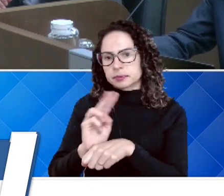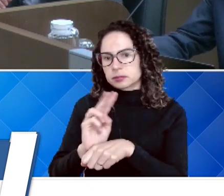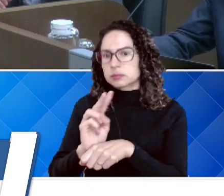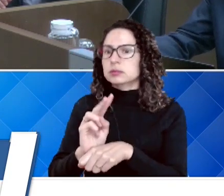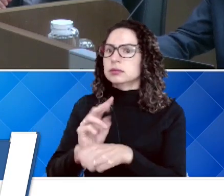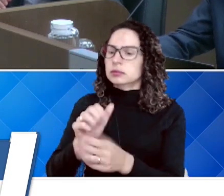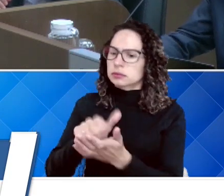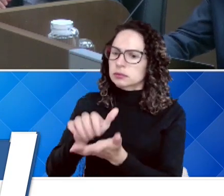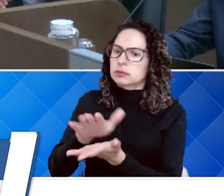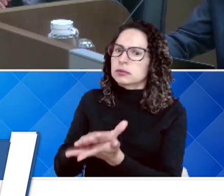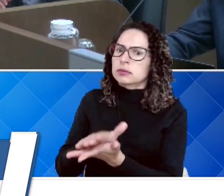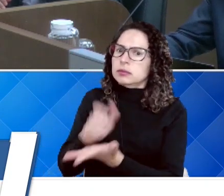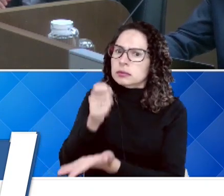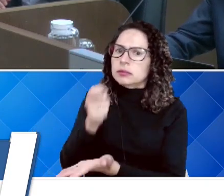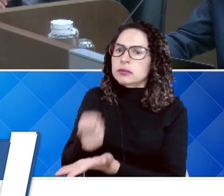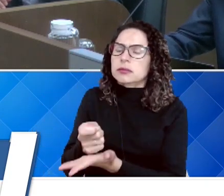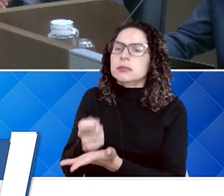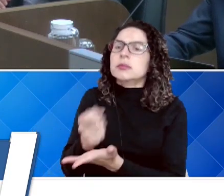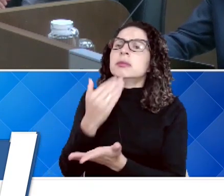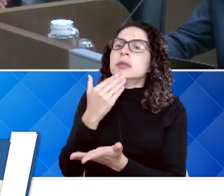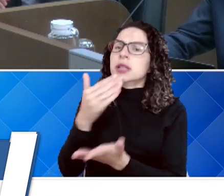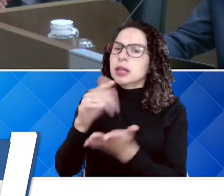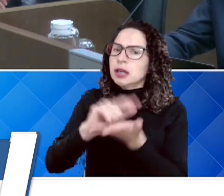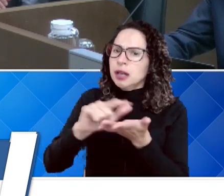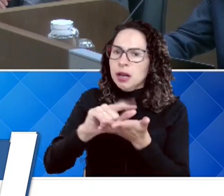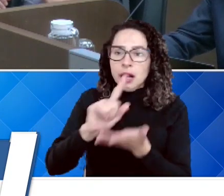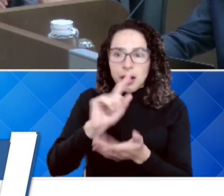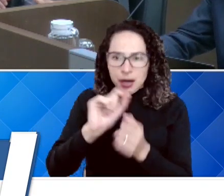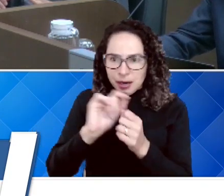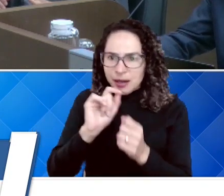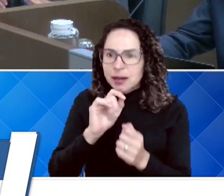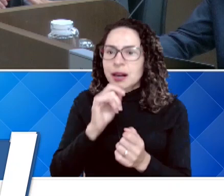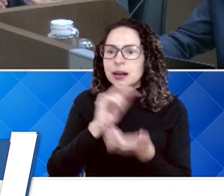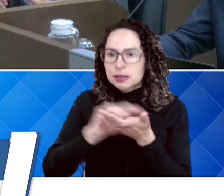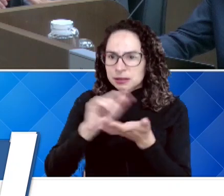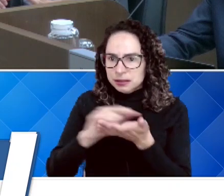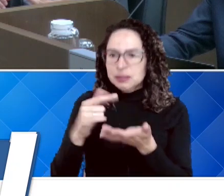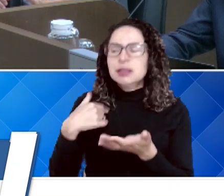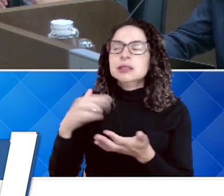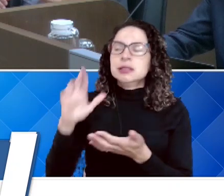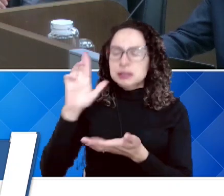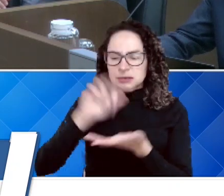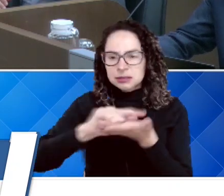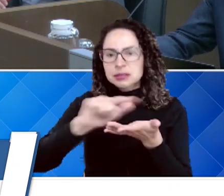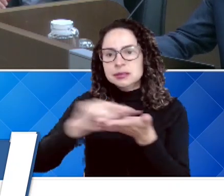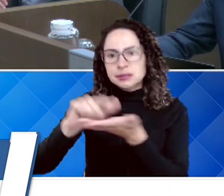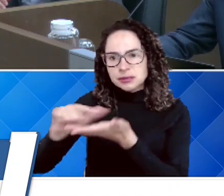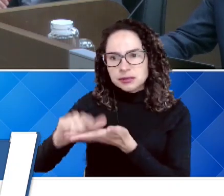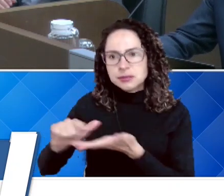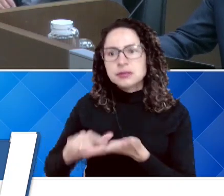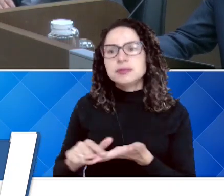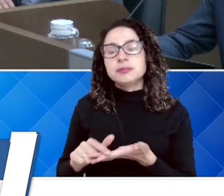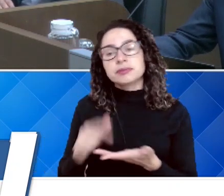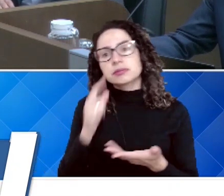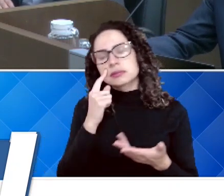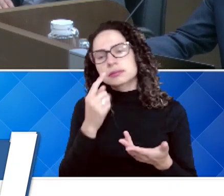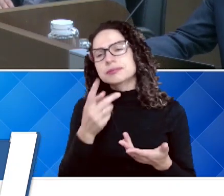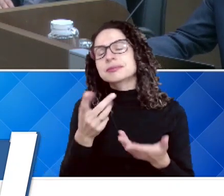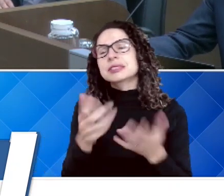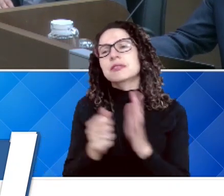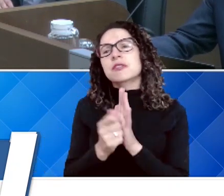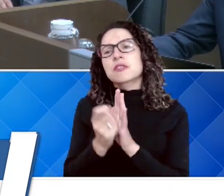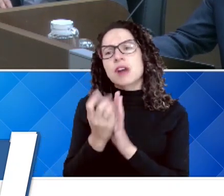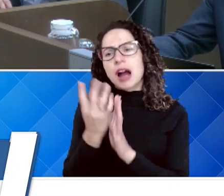notificar, pedir para limpar, se não limpar, ir lá e limpar. Eu estou vendo que vários vereadores